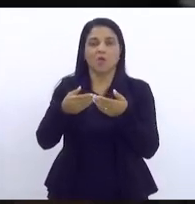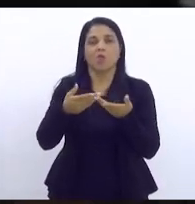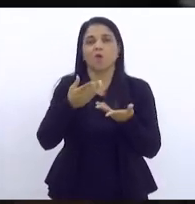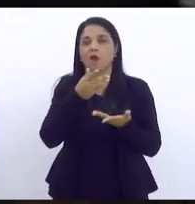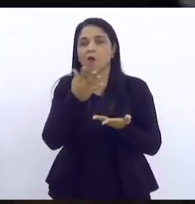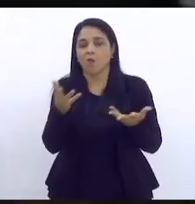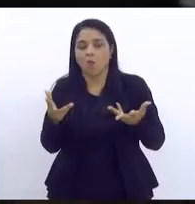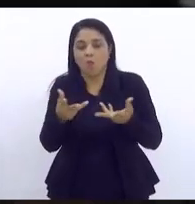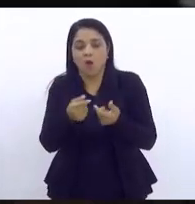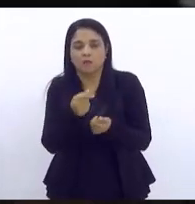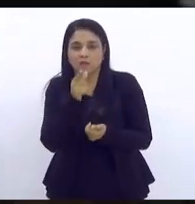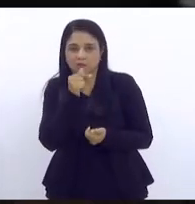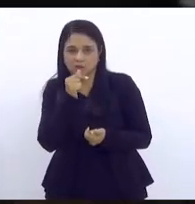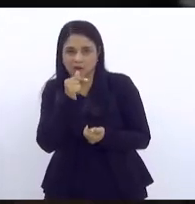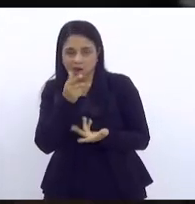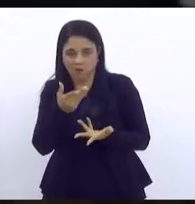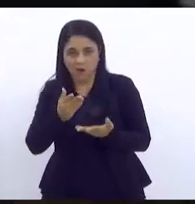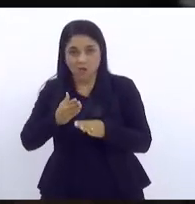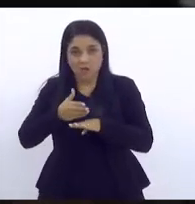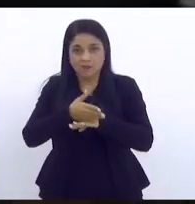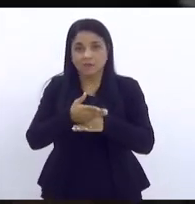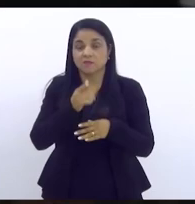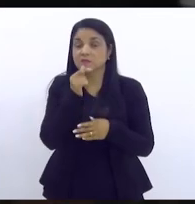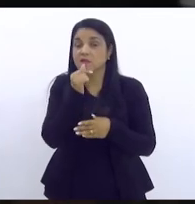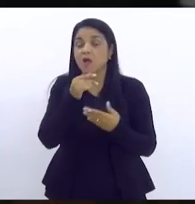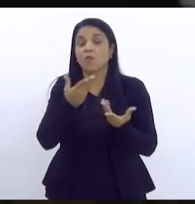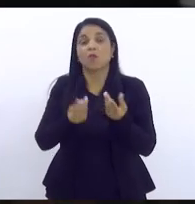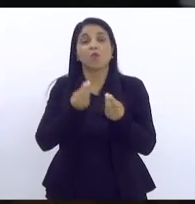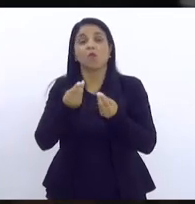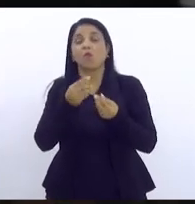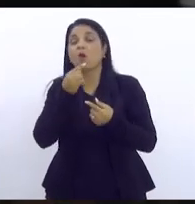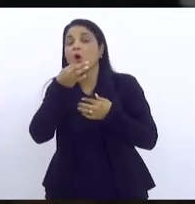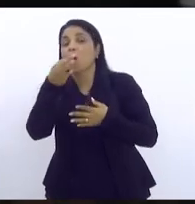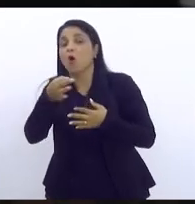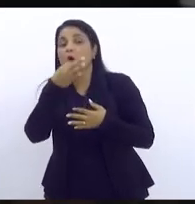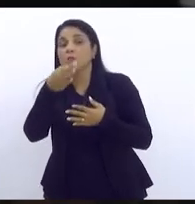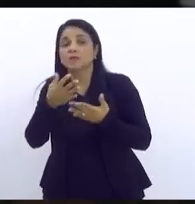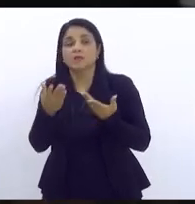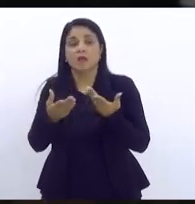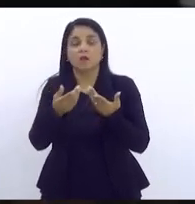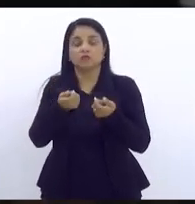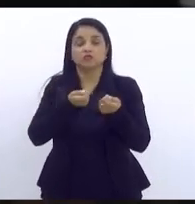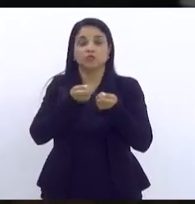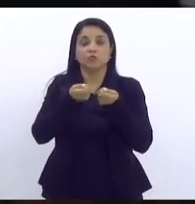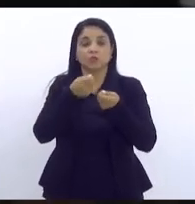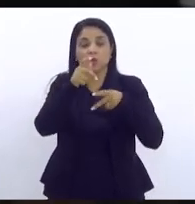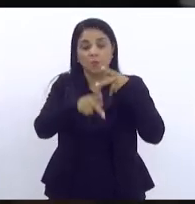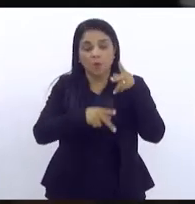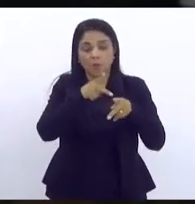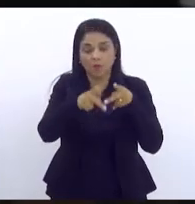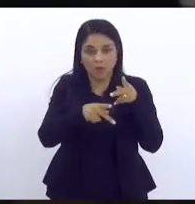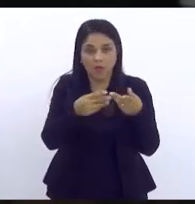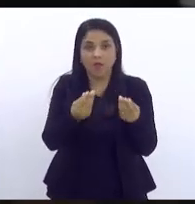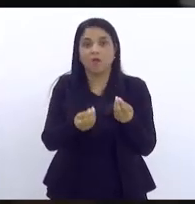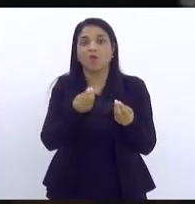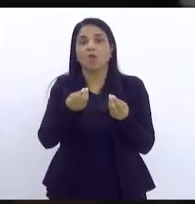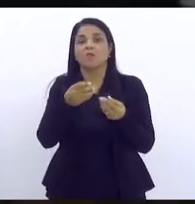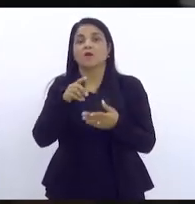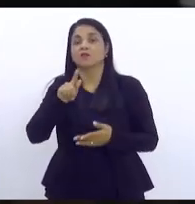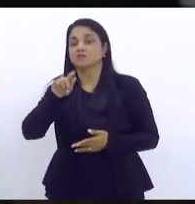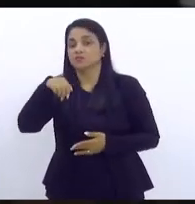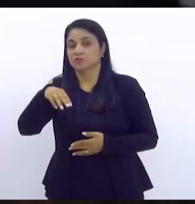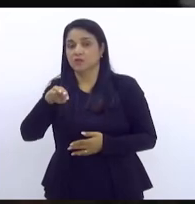qualidade da água qual é a opinião da genesa sobre essas ferramentas de controle popular como a genesa pode ser